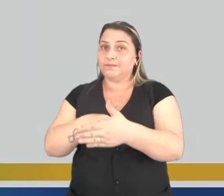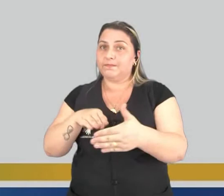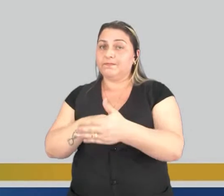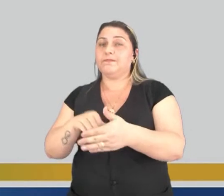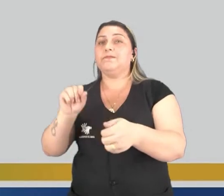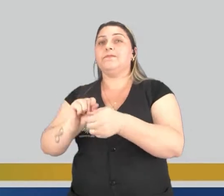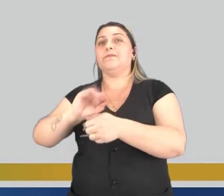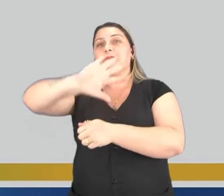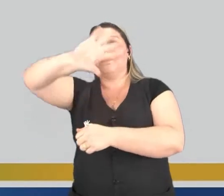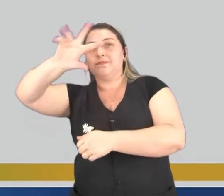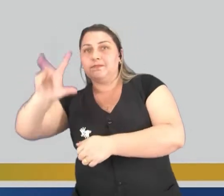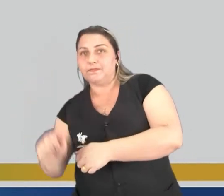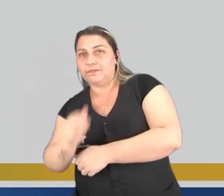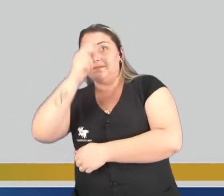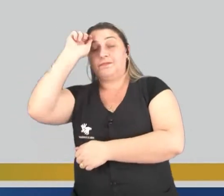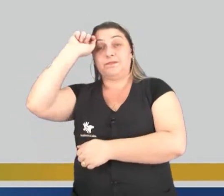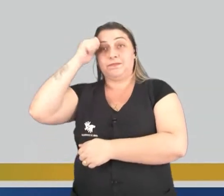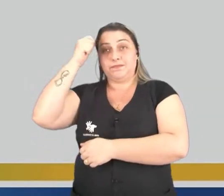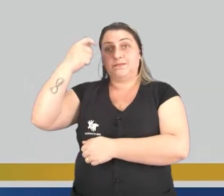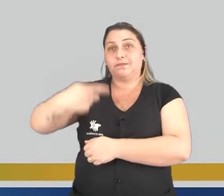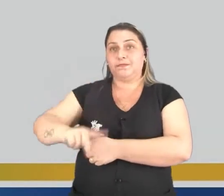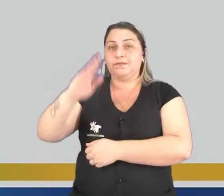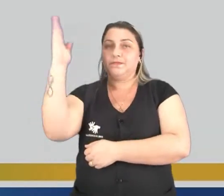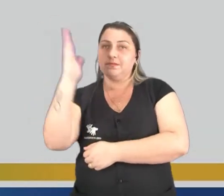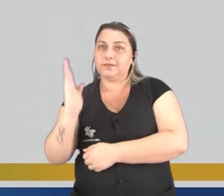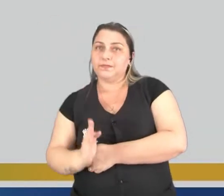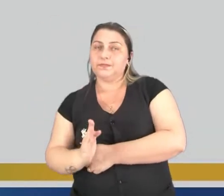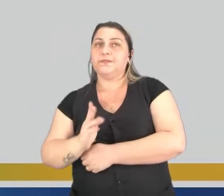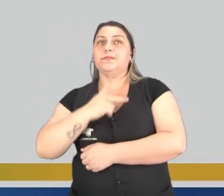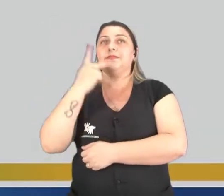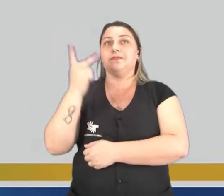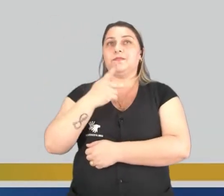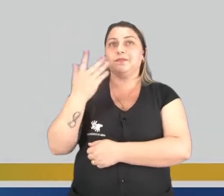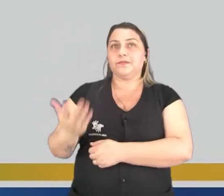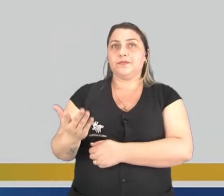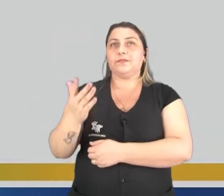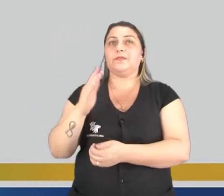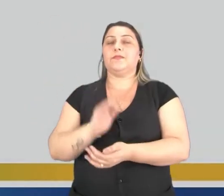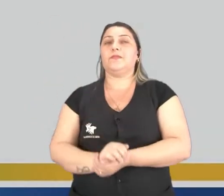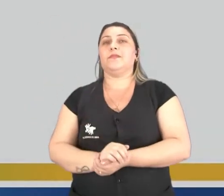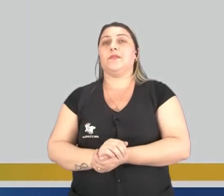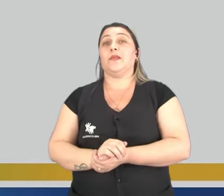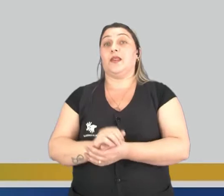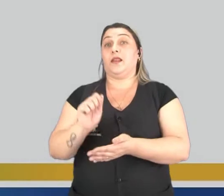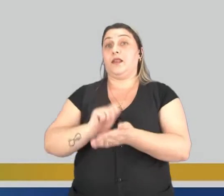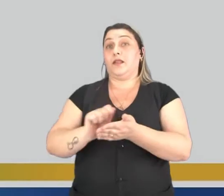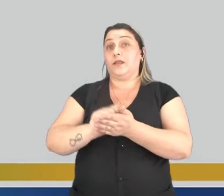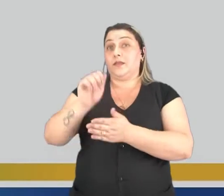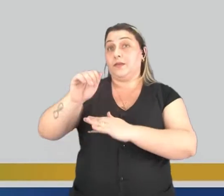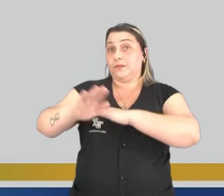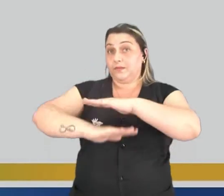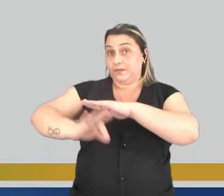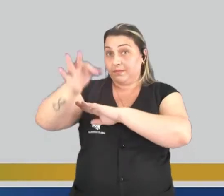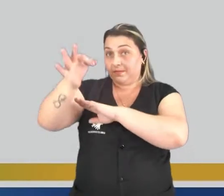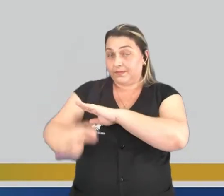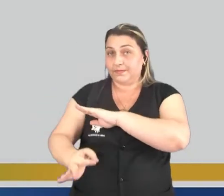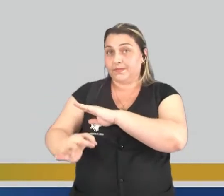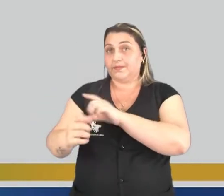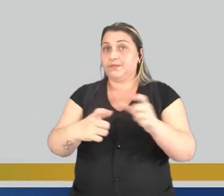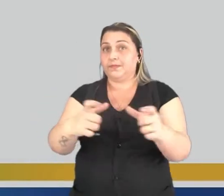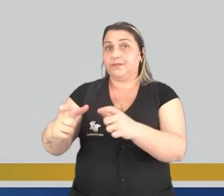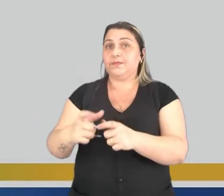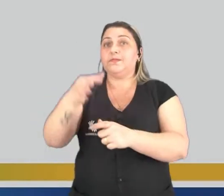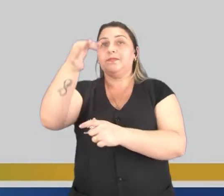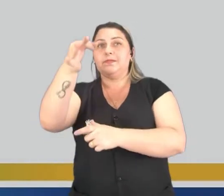pelos africanos escravizados no Brasil? Pois é, vamos falar sobre ele. Assinale a alternativa abaixo que indica a